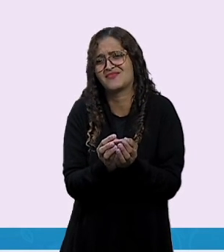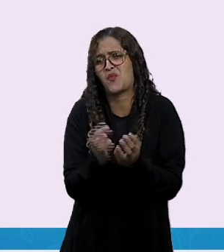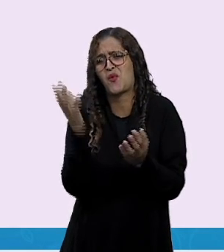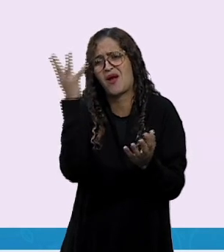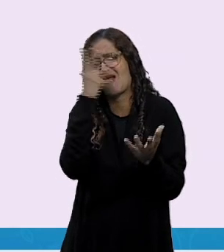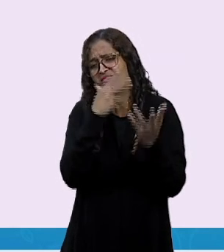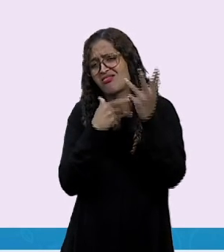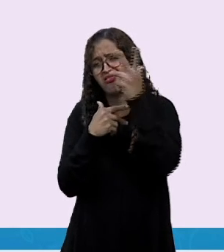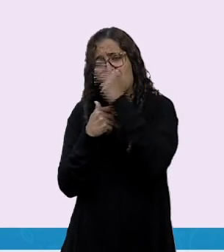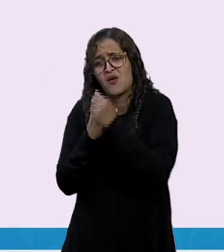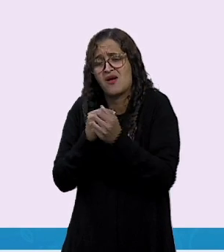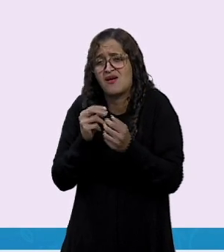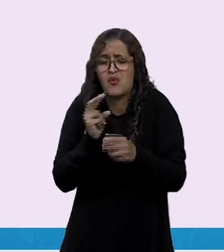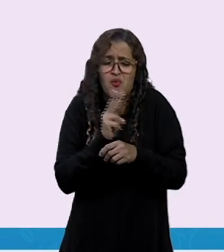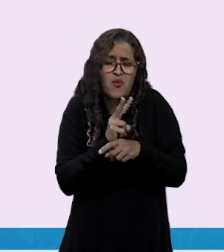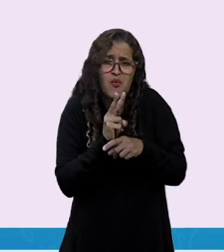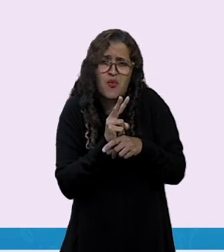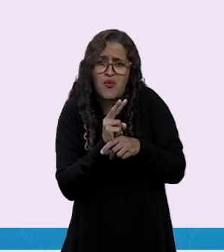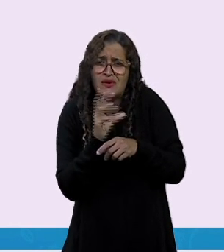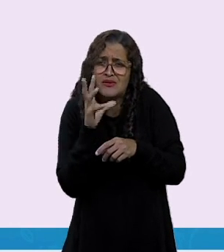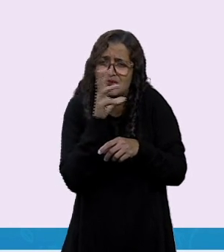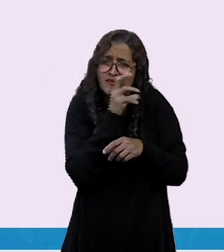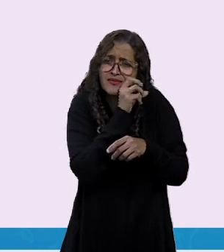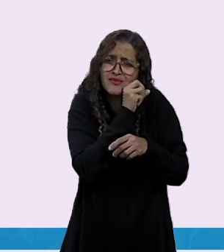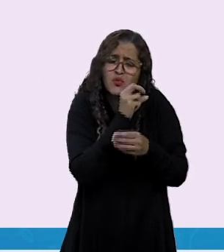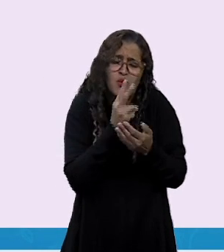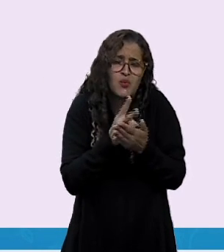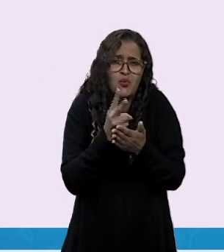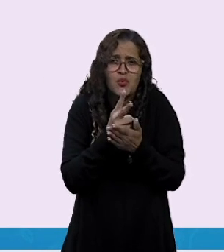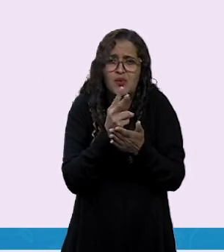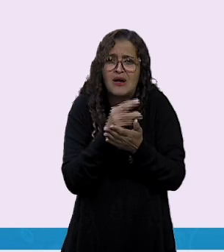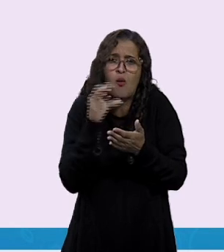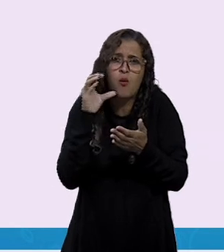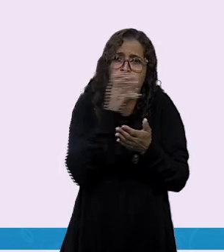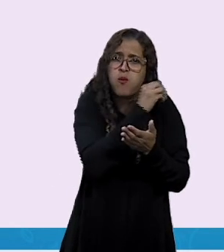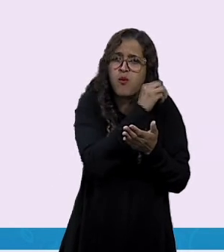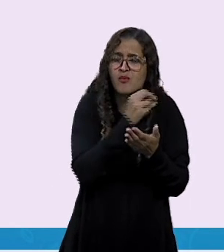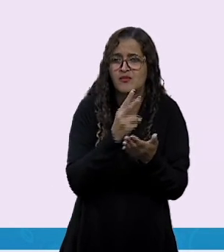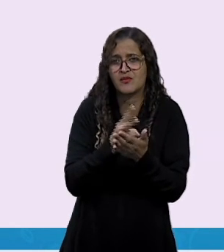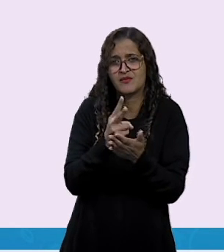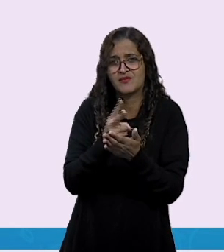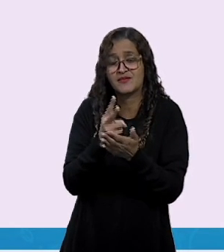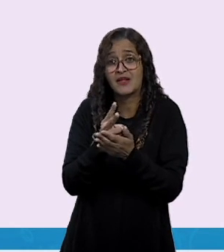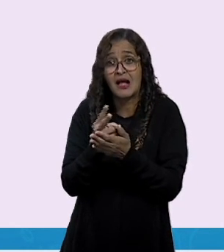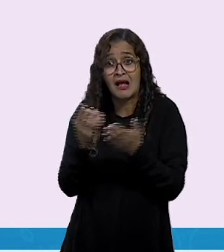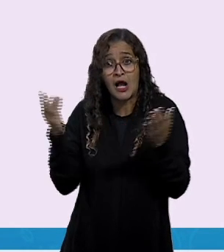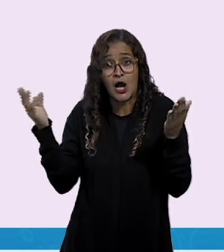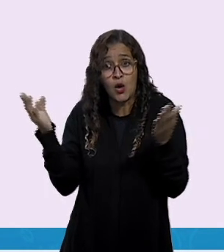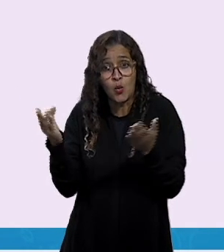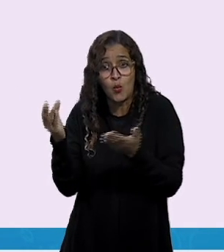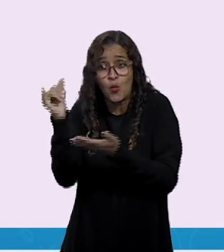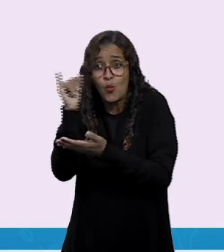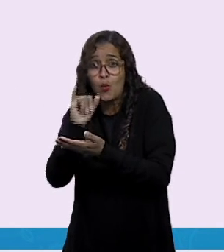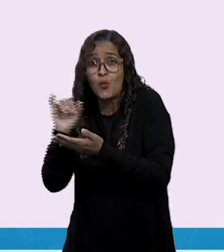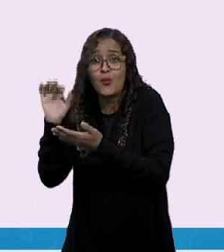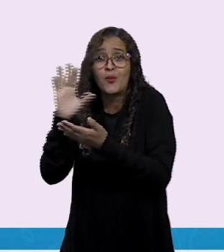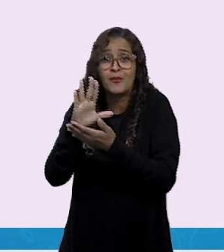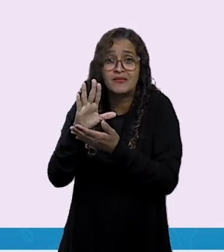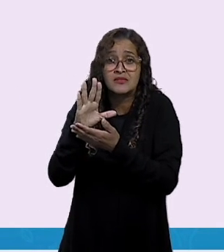ovinhos para poder aquecer e ter os seus filhotes. Vamos enumerar as cenas conforme o nascimento